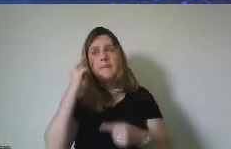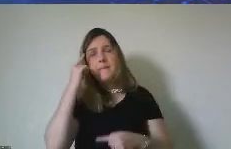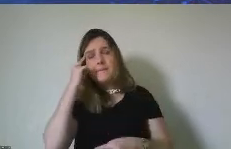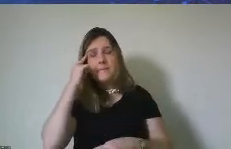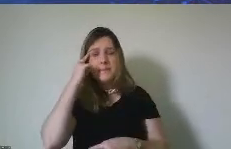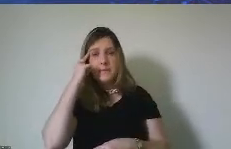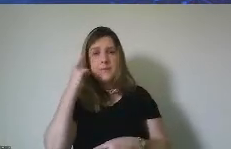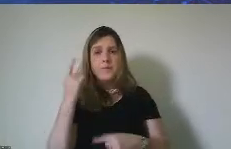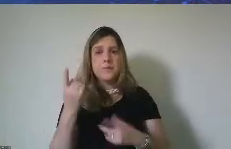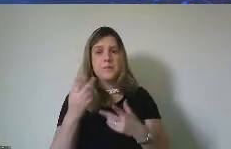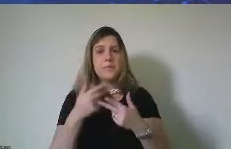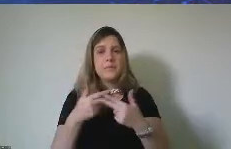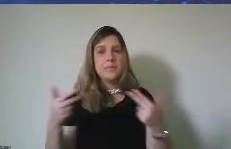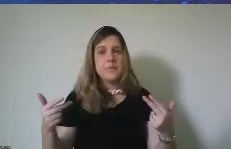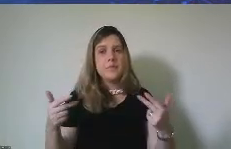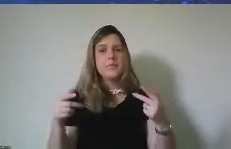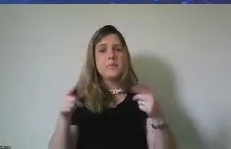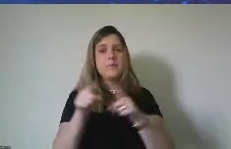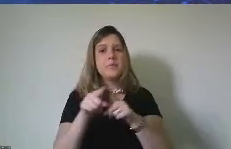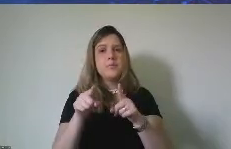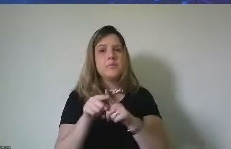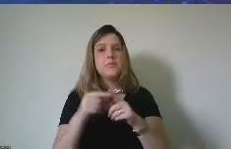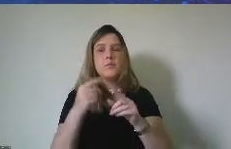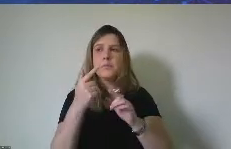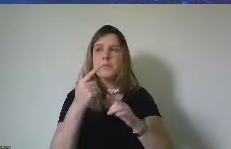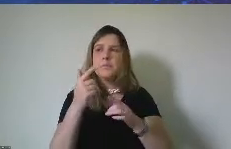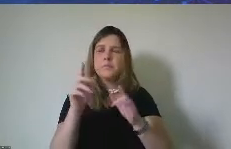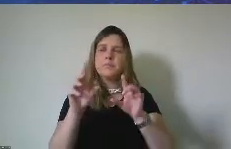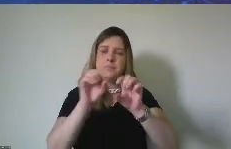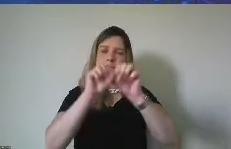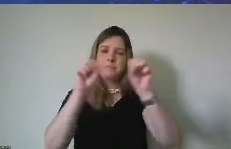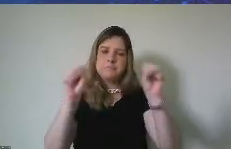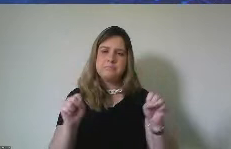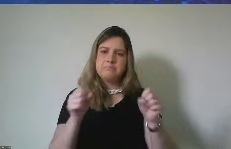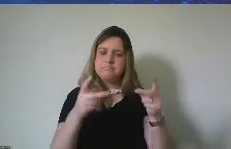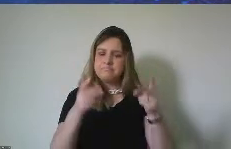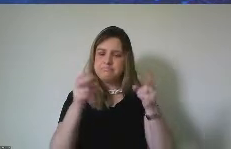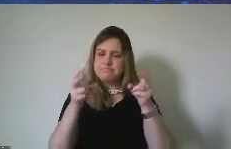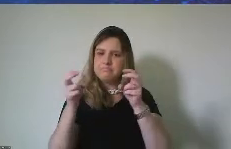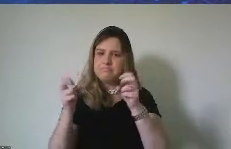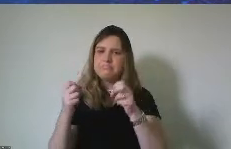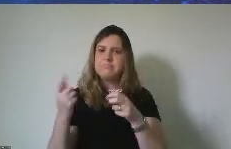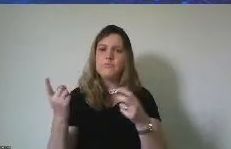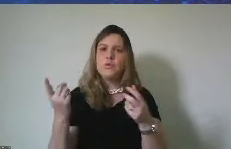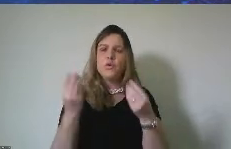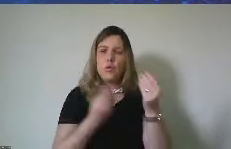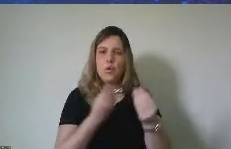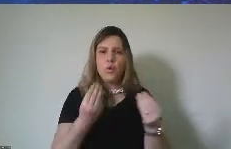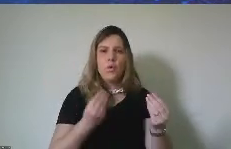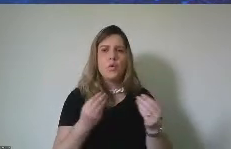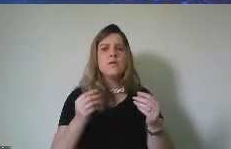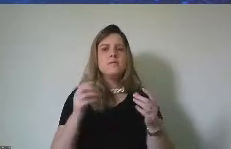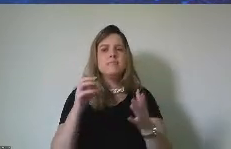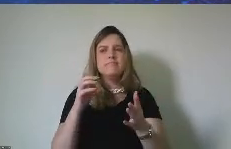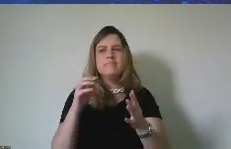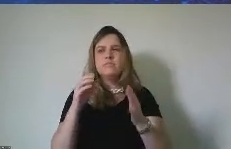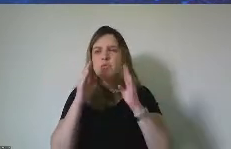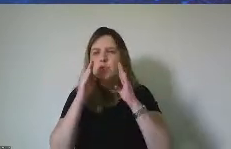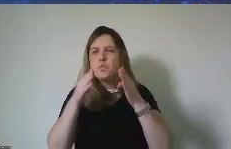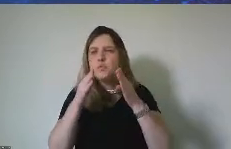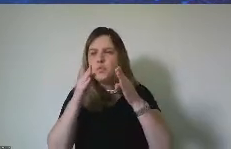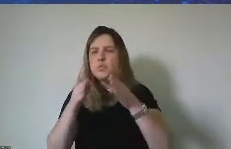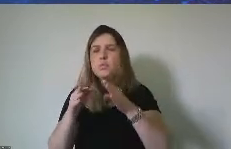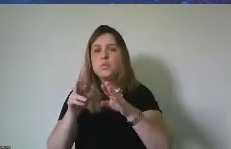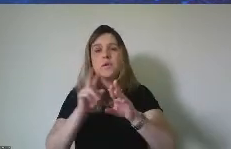total para o sistema da integração entre recursos de geração Centralizado e recurso de geração